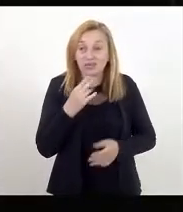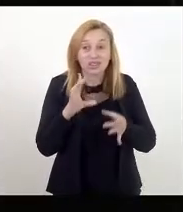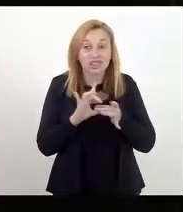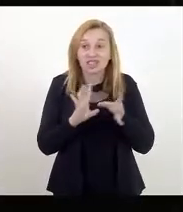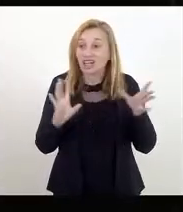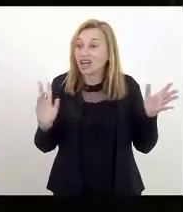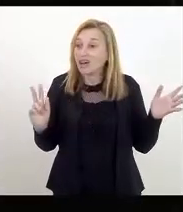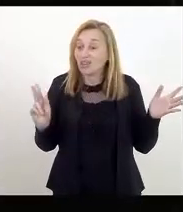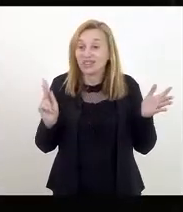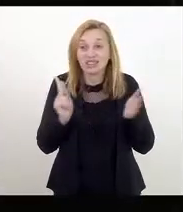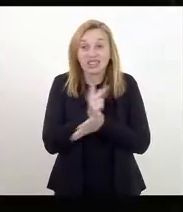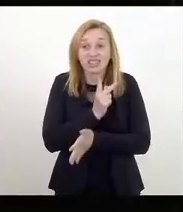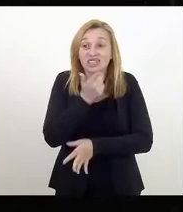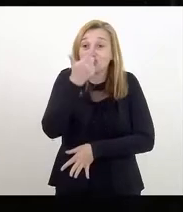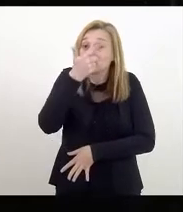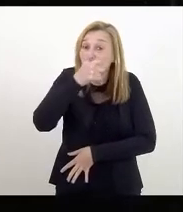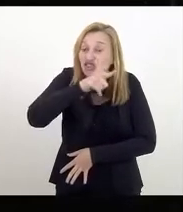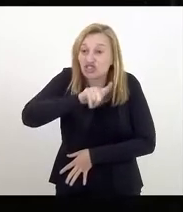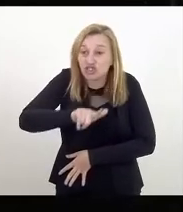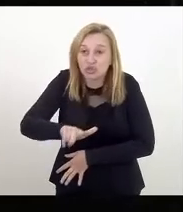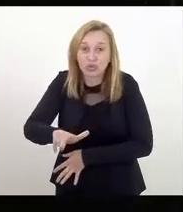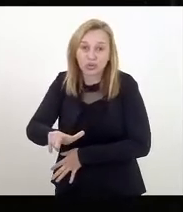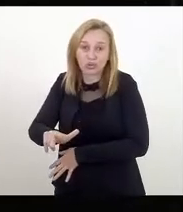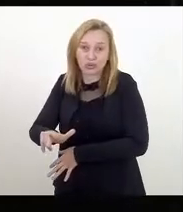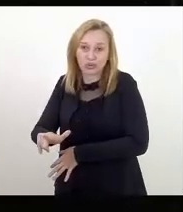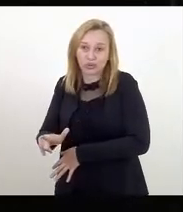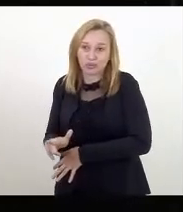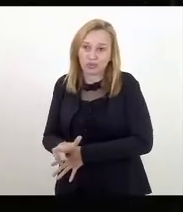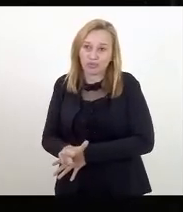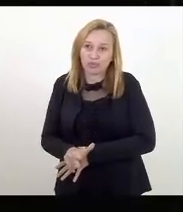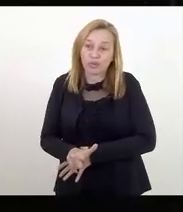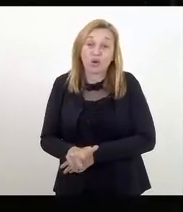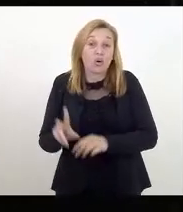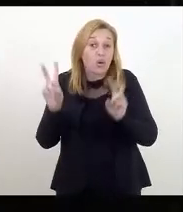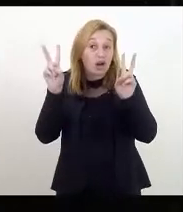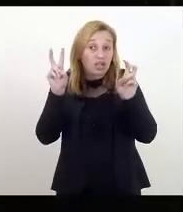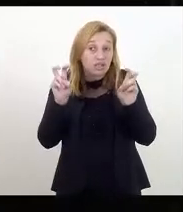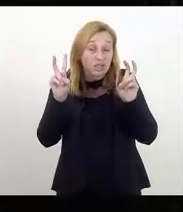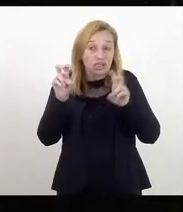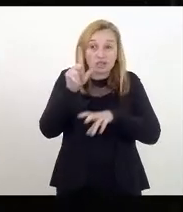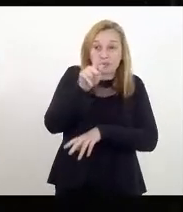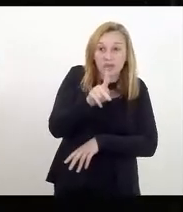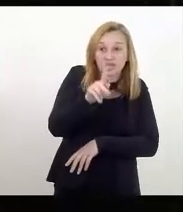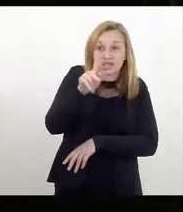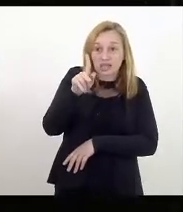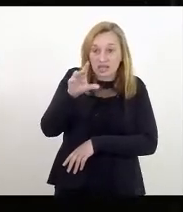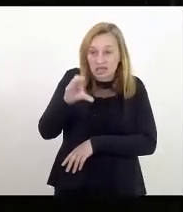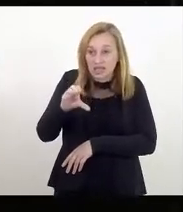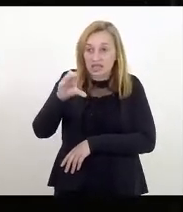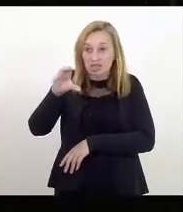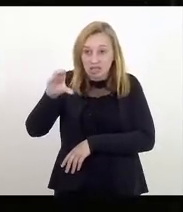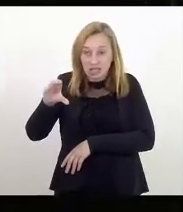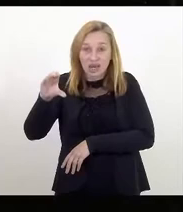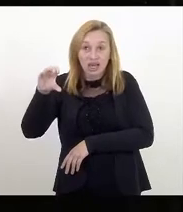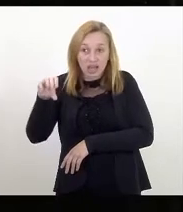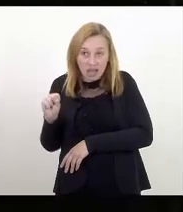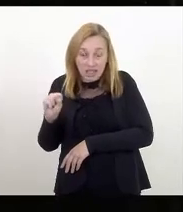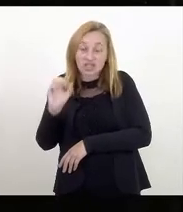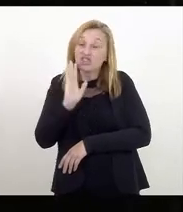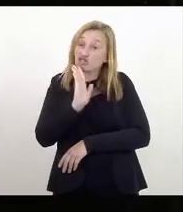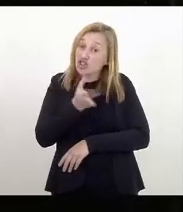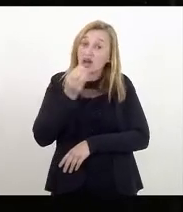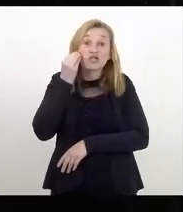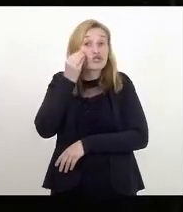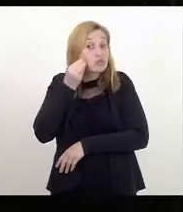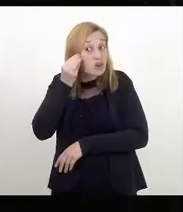acontecer de novo ou a questão do PCCS. Já tivemos a experiência,